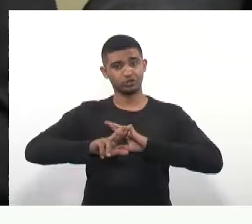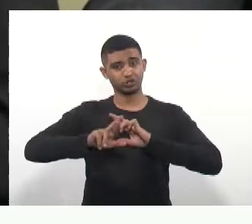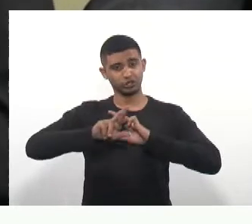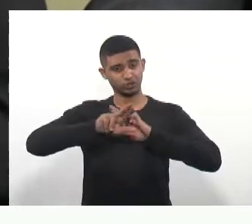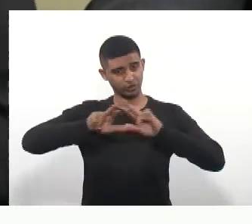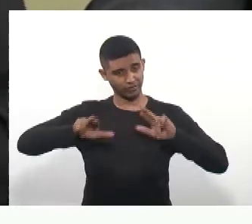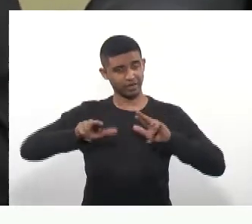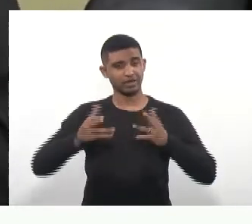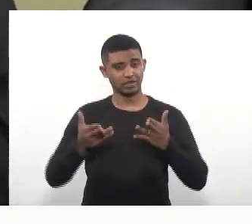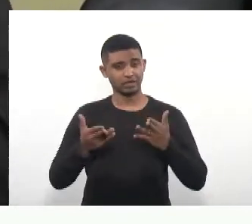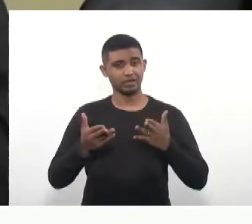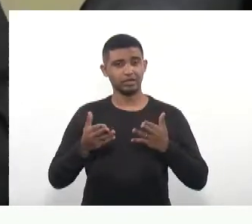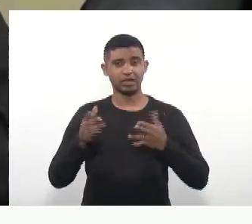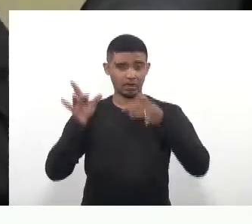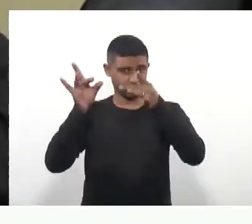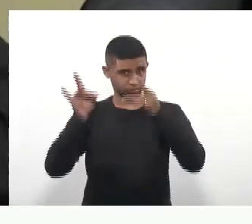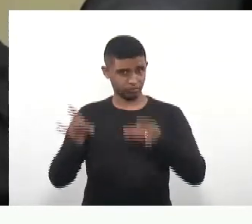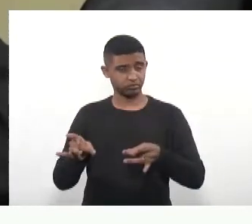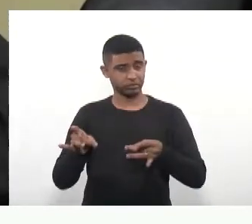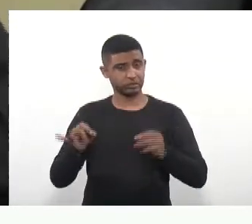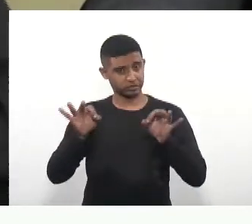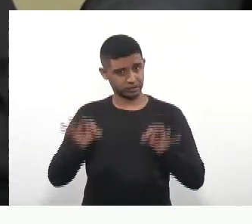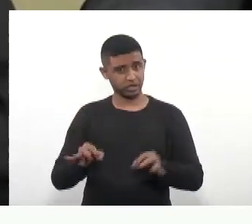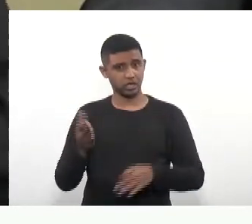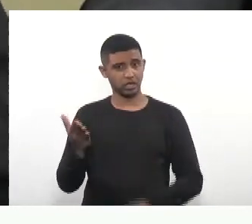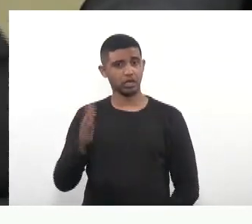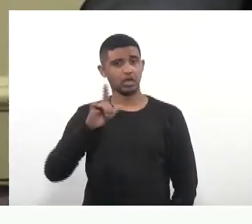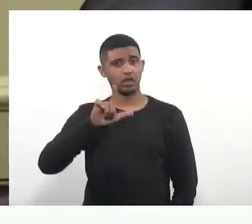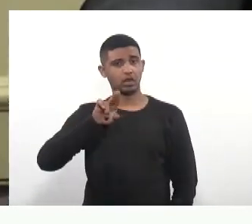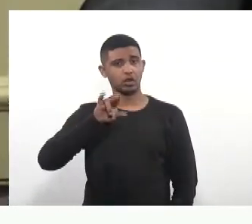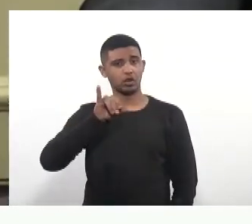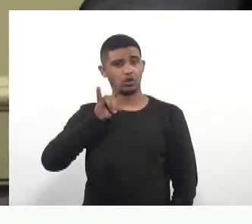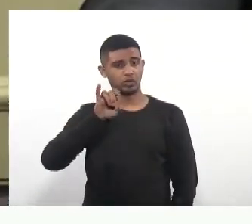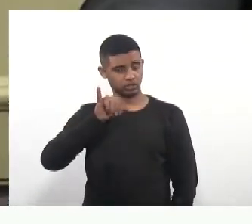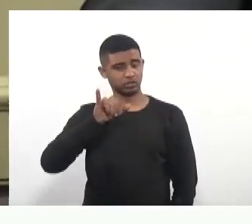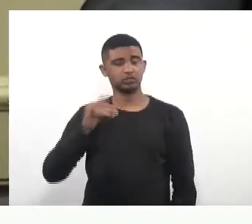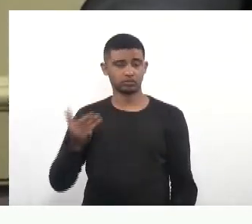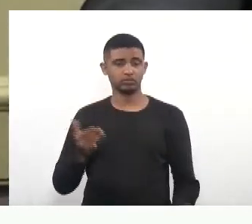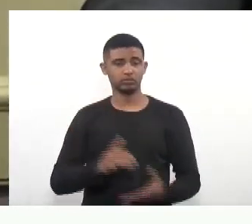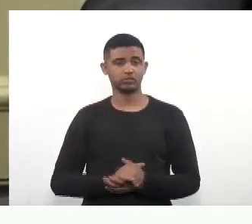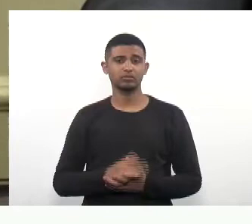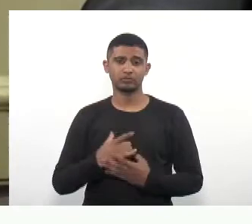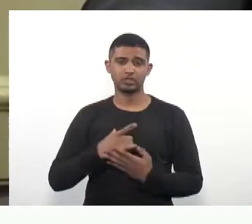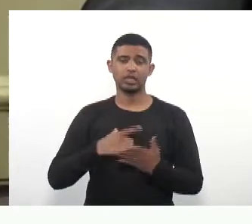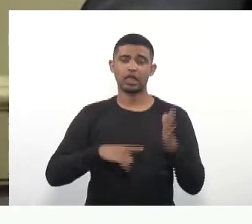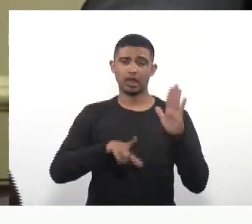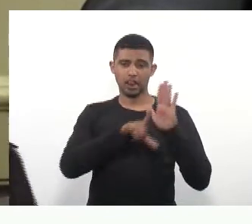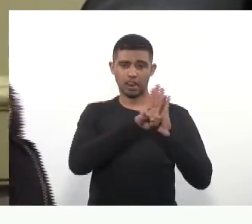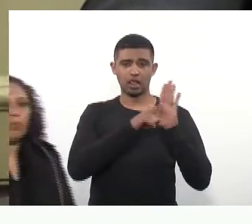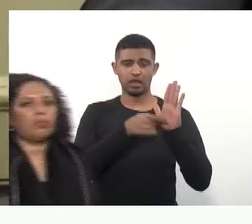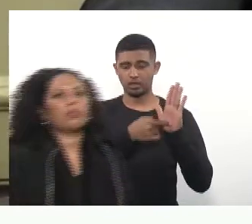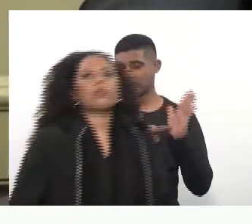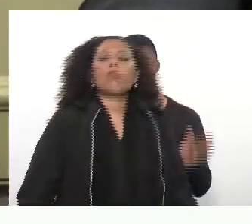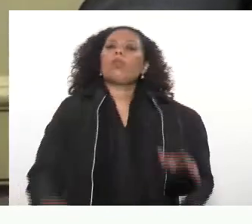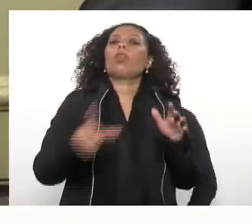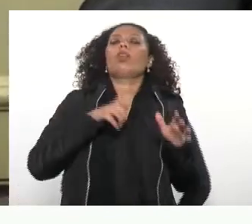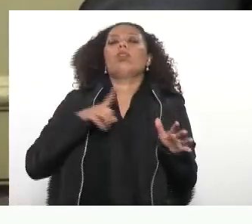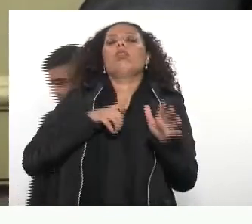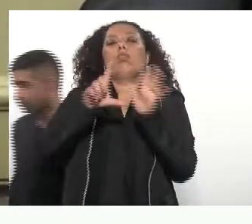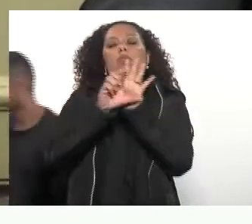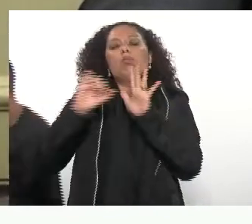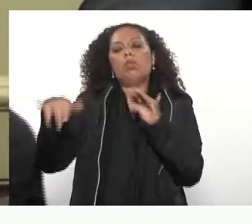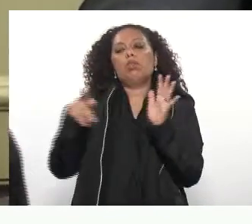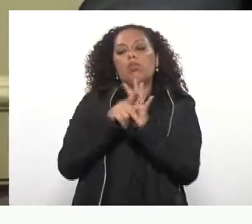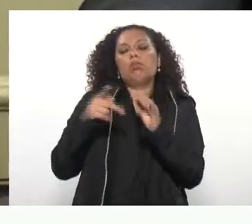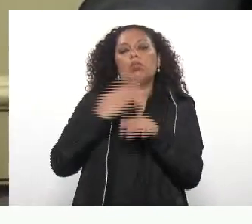relação ao que foi muito bem pontuado pelo doutor Luiz. Existe legislação municipal. No caso,